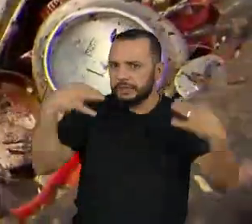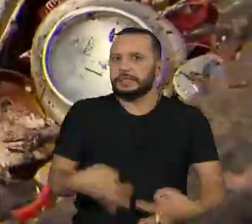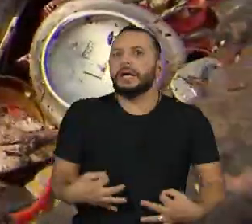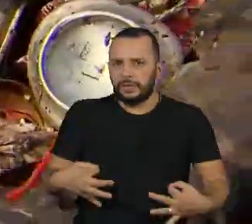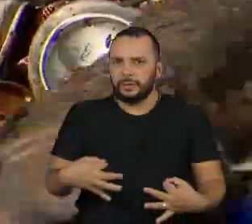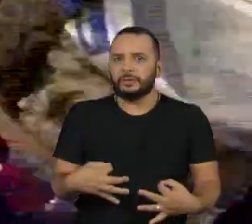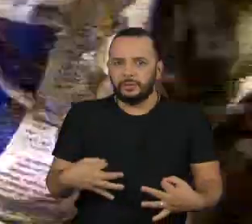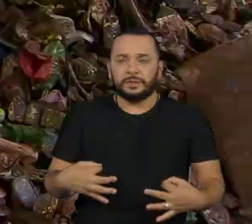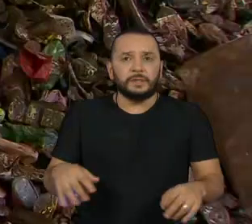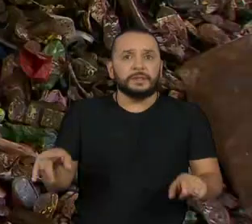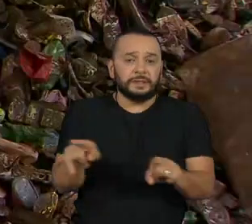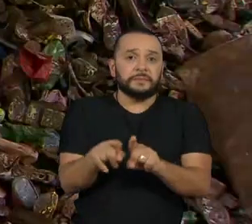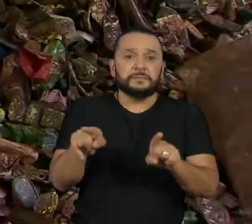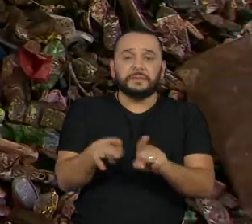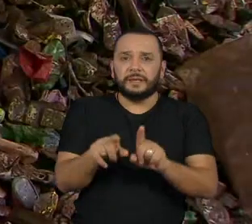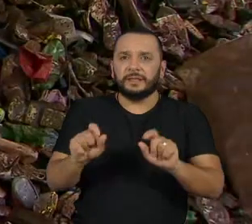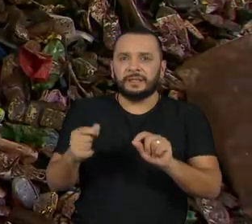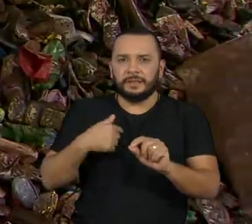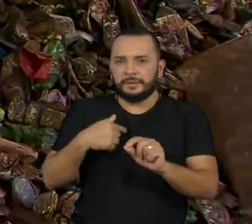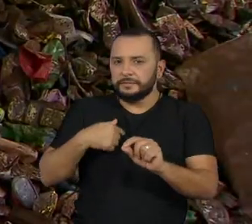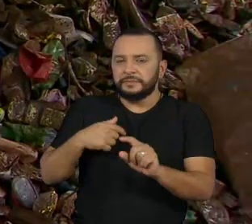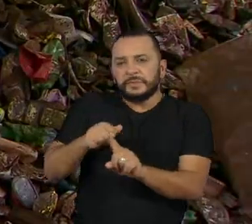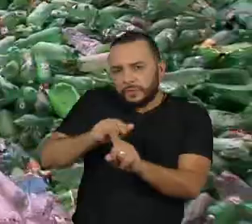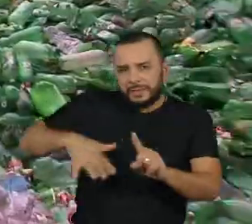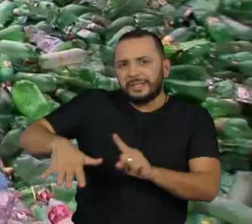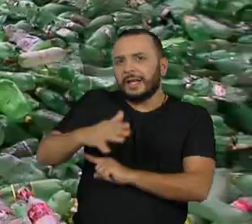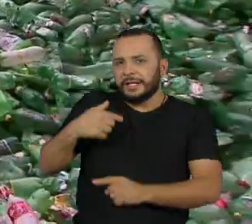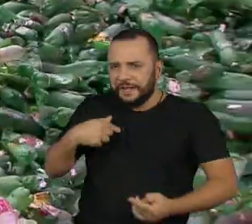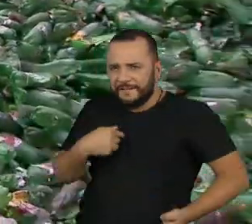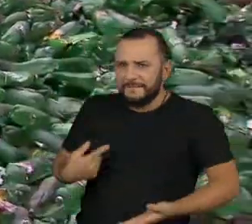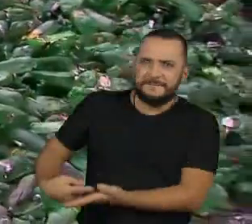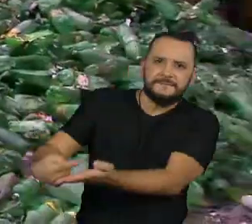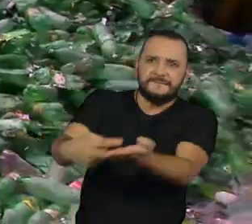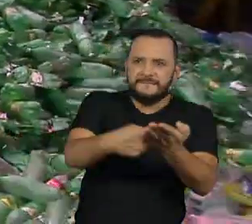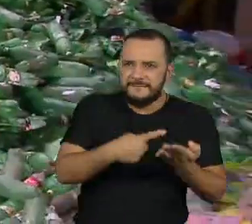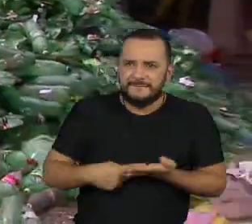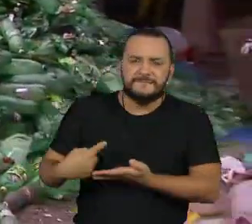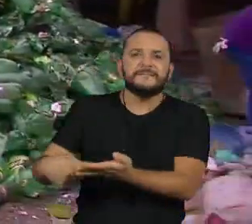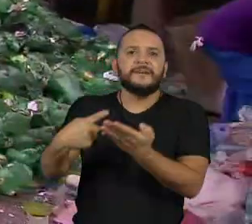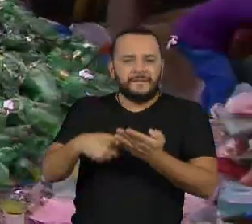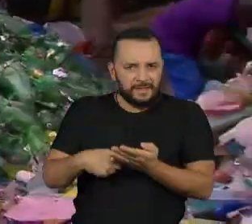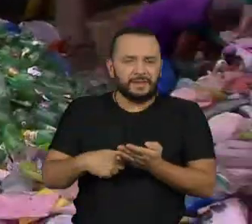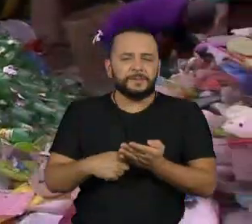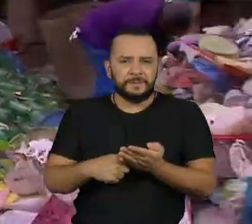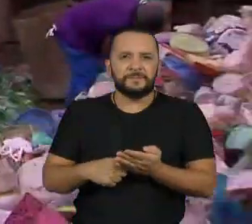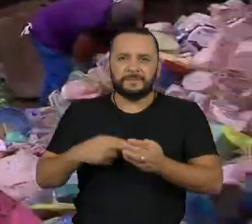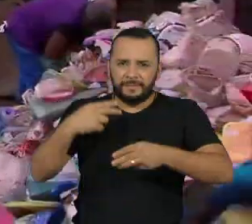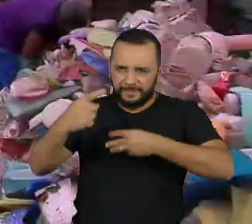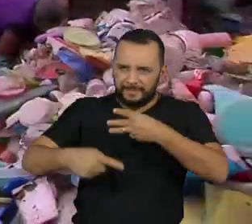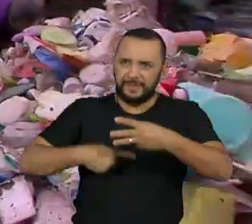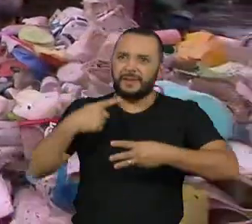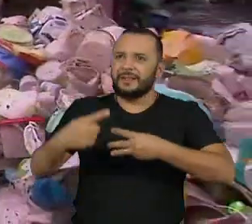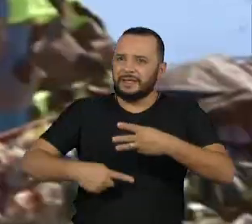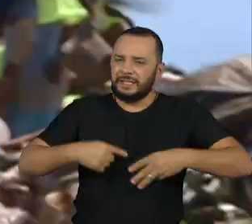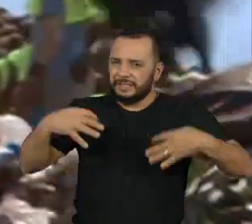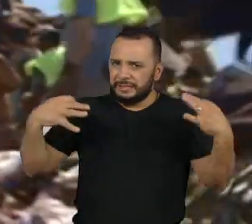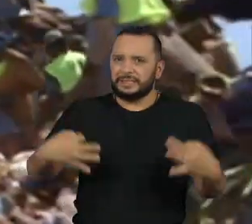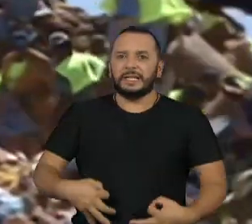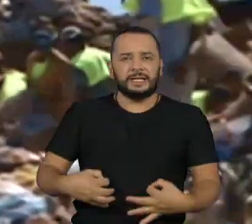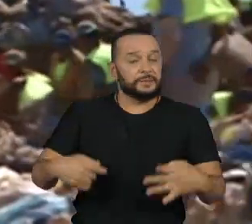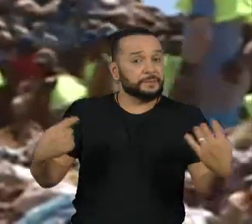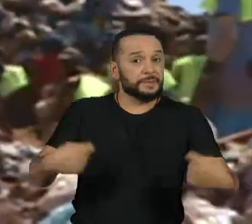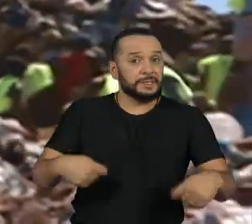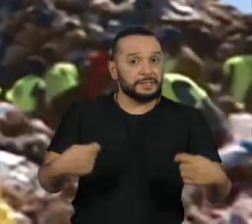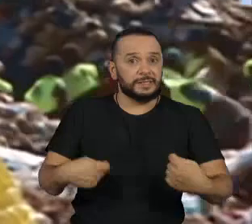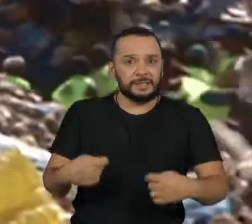diria socialmente engajada, demonstrar para a população em que nós precisamos começar com as